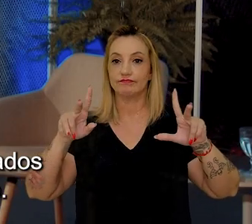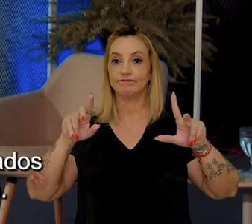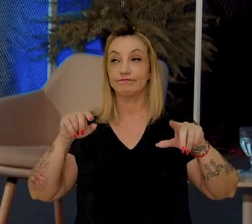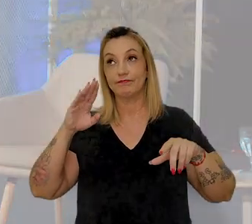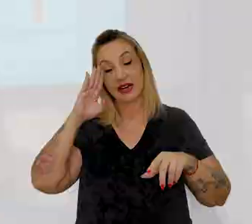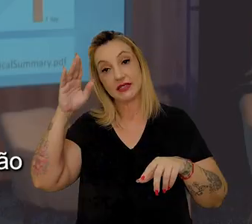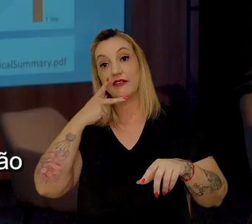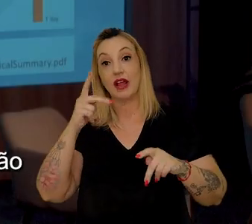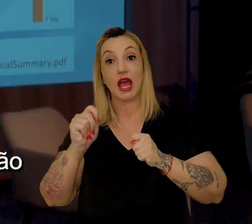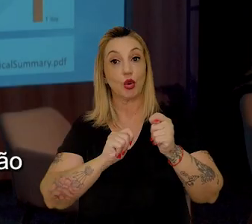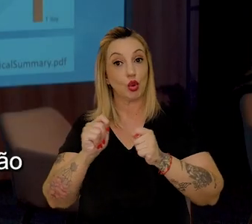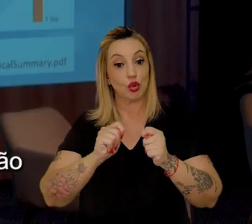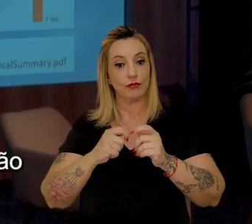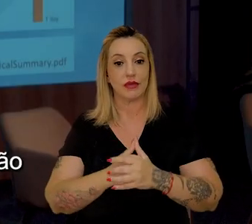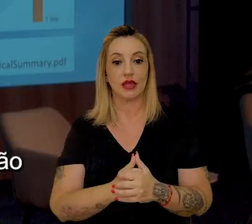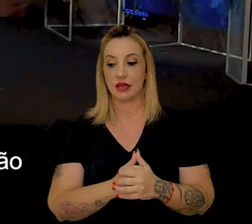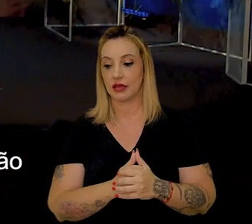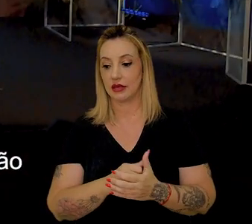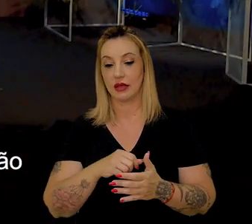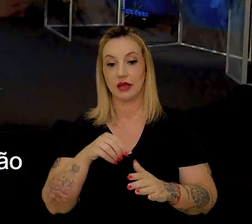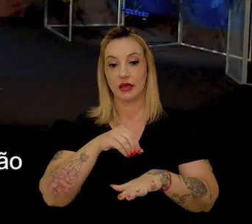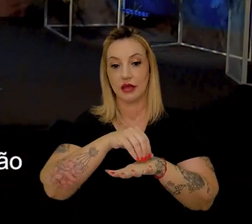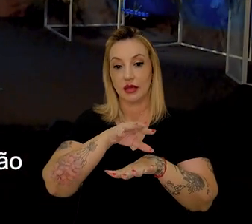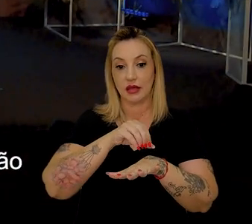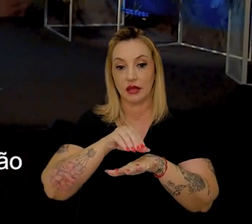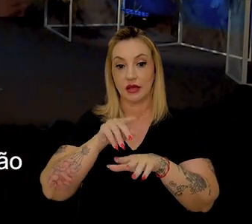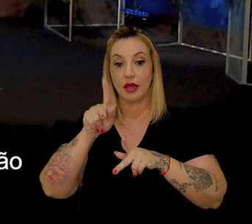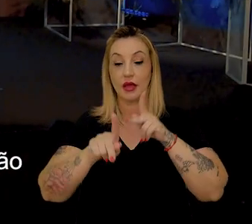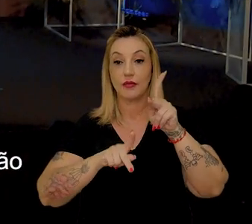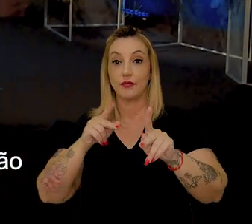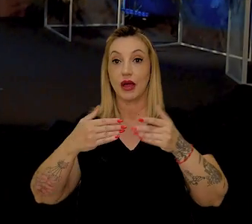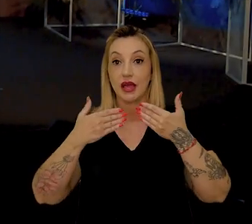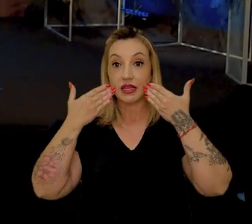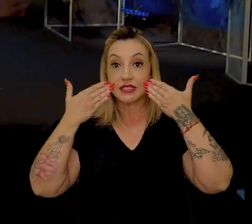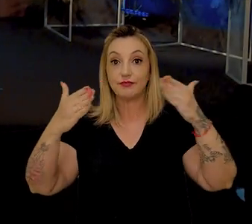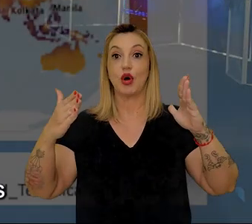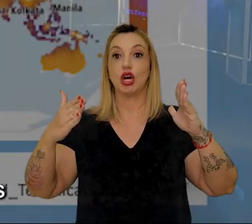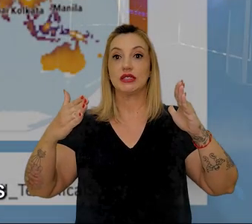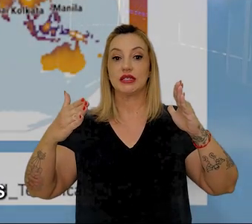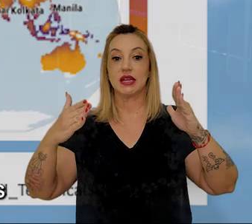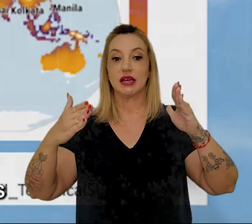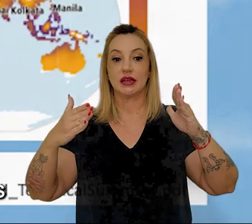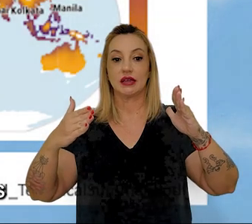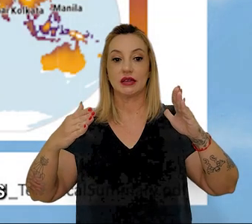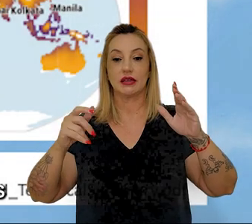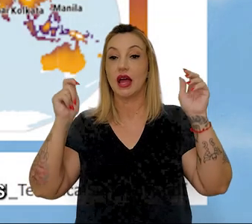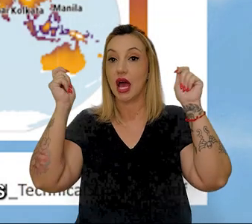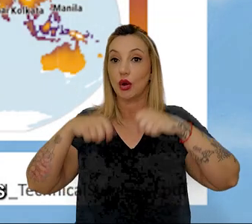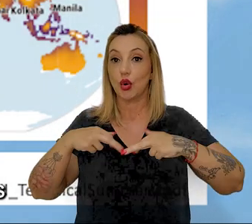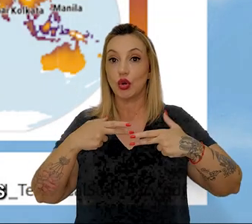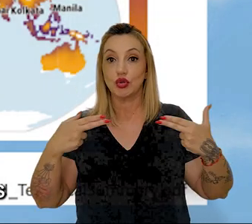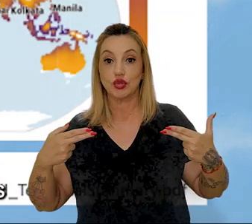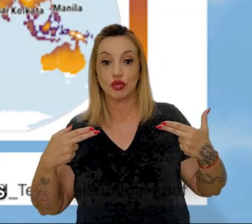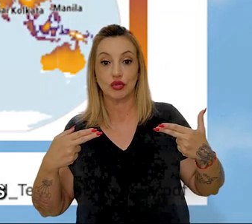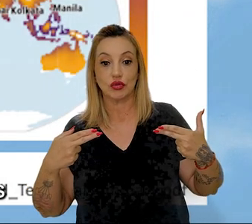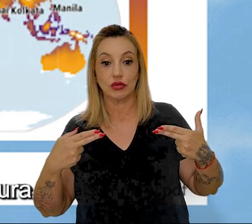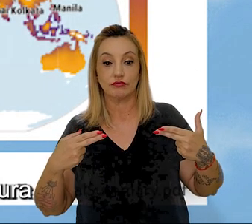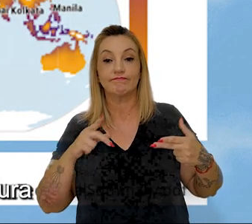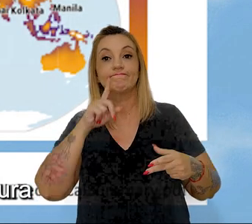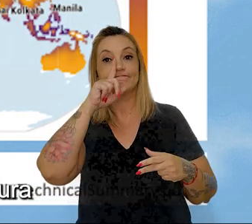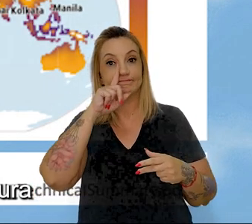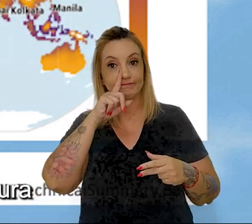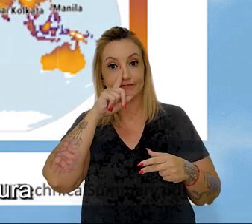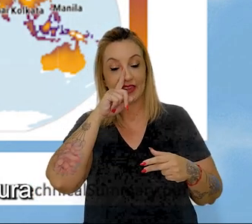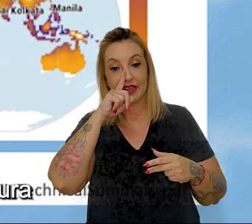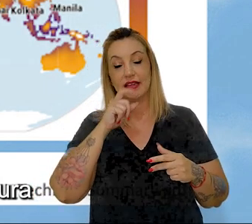vista econômico uma distribuição Global da população que tá exposta né a condições potencialmente fatais